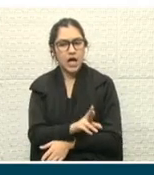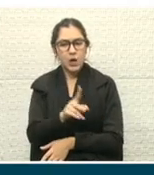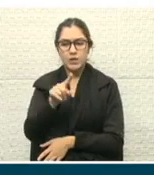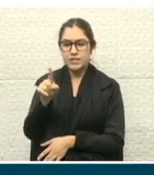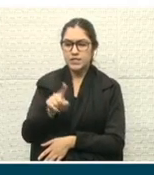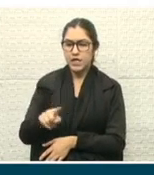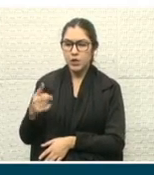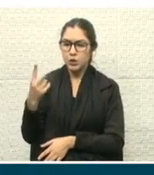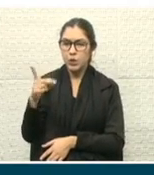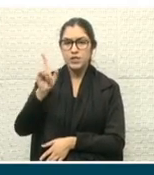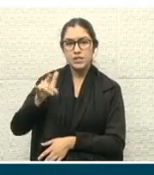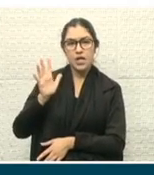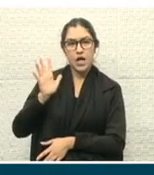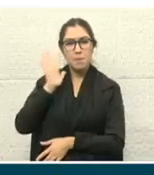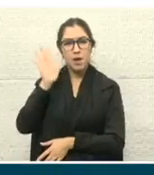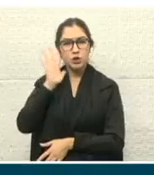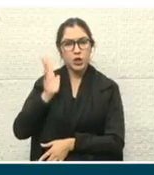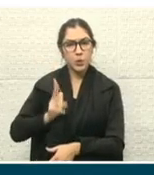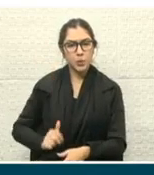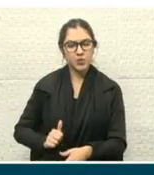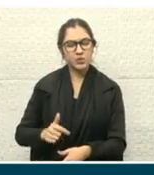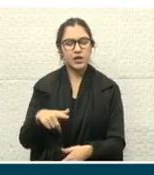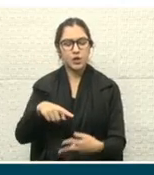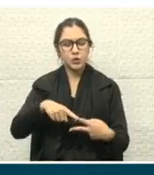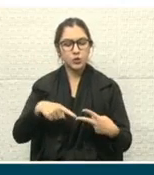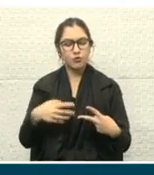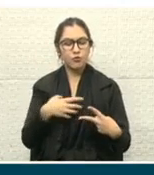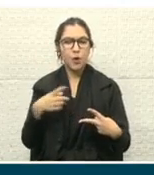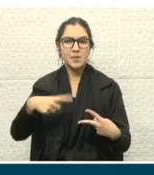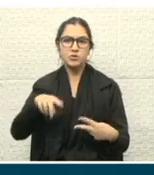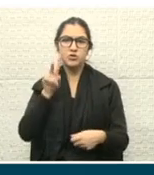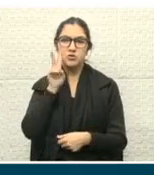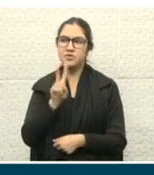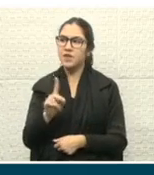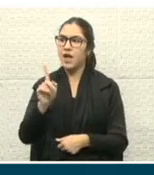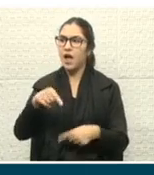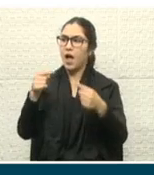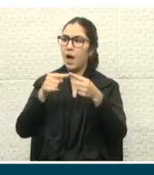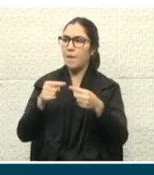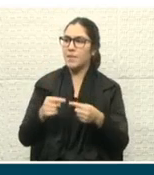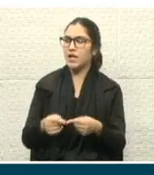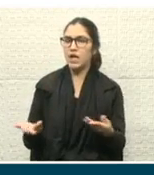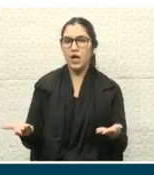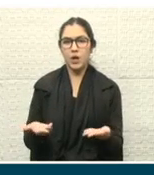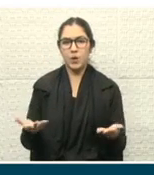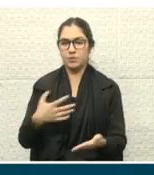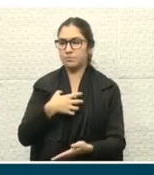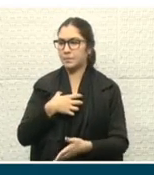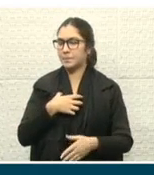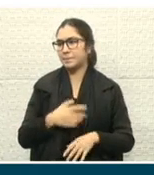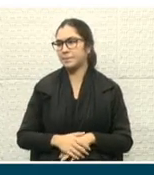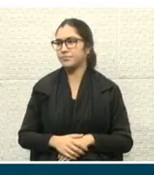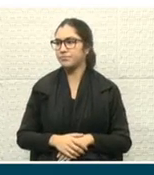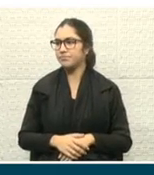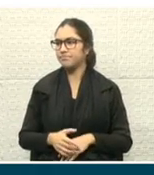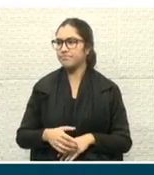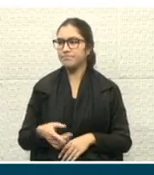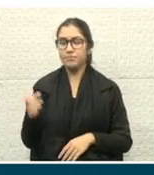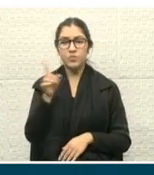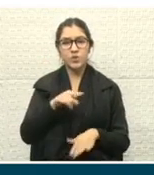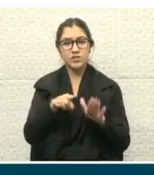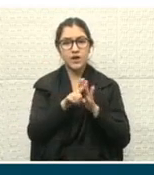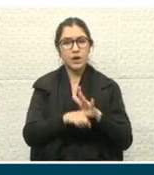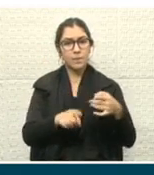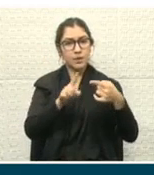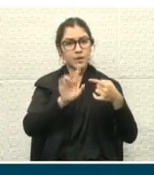seja imaginário puro. Então, essas condições que nós vimos serão aplicadas nessa situação. Nós vamos avaliar o